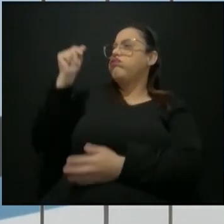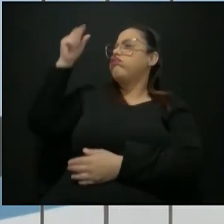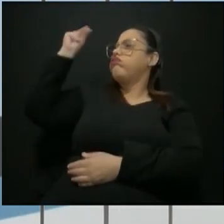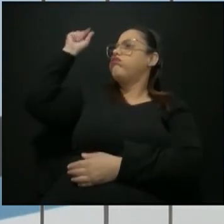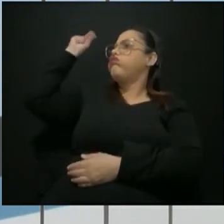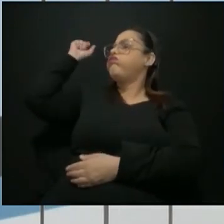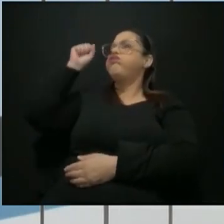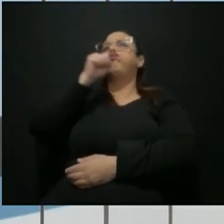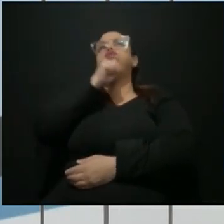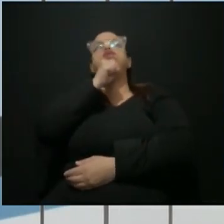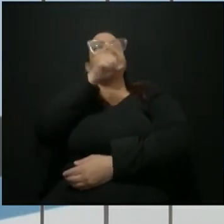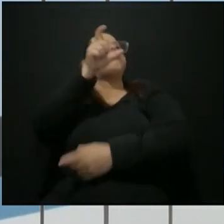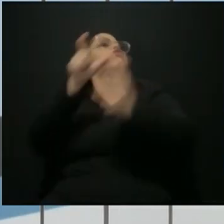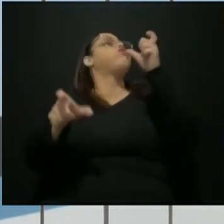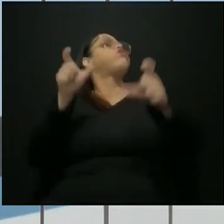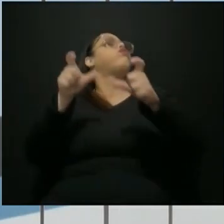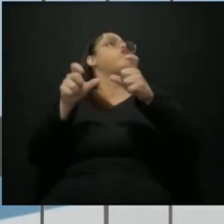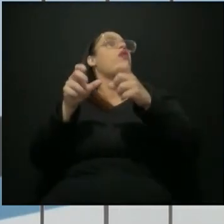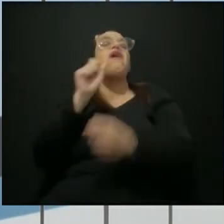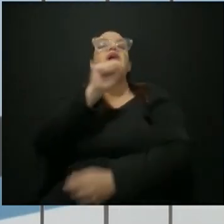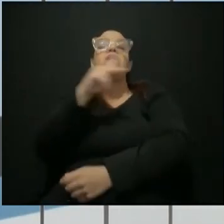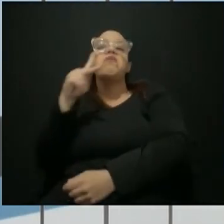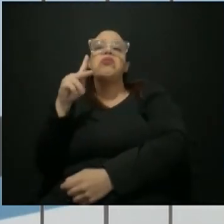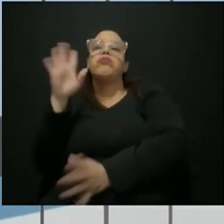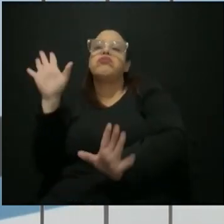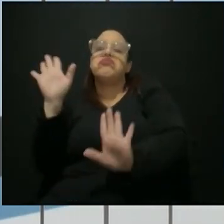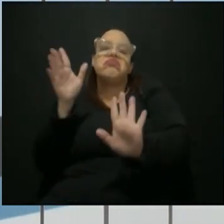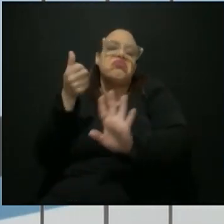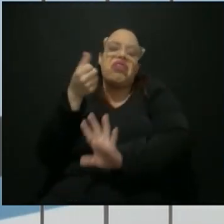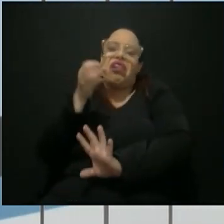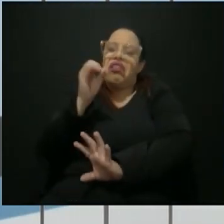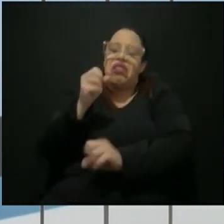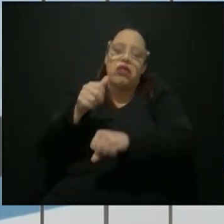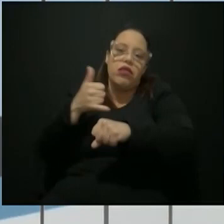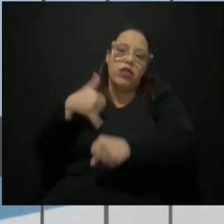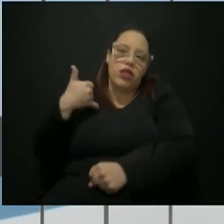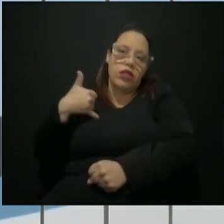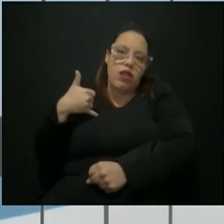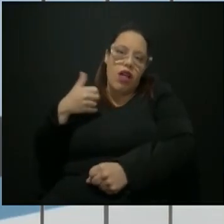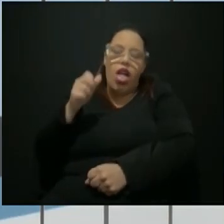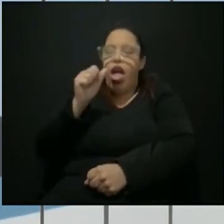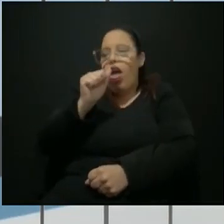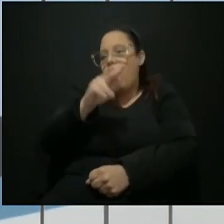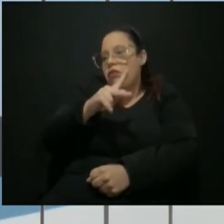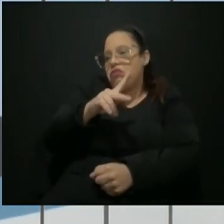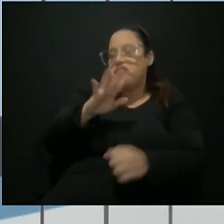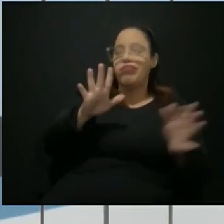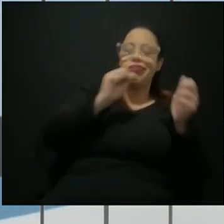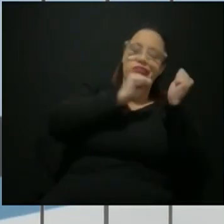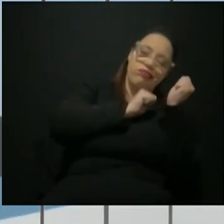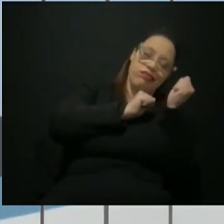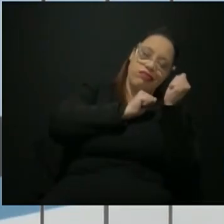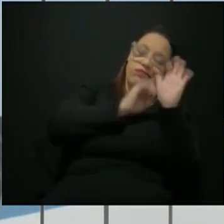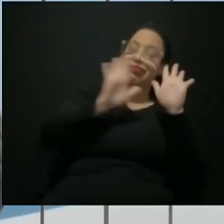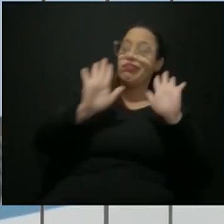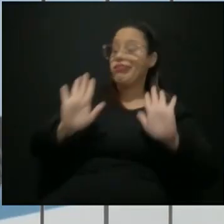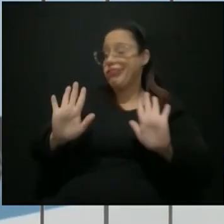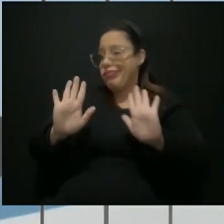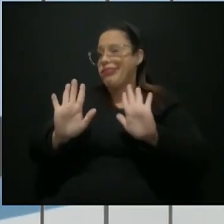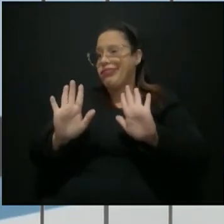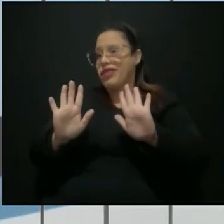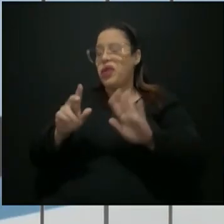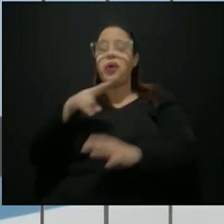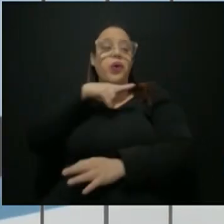idosa é um aposentado, fez 60 anos, vai se recolher aos aposentos e esperar ali, né, os netos, ficar